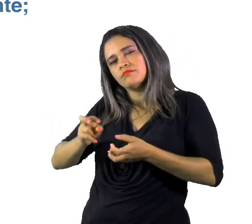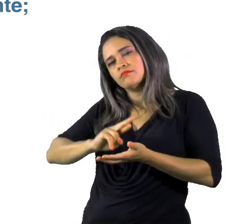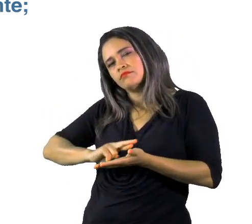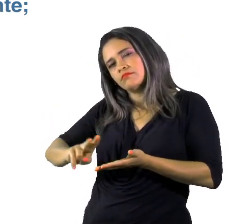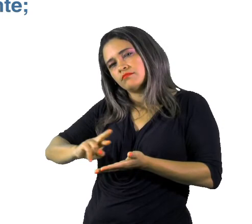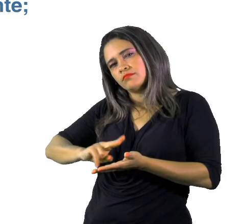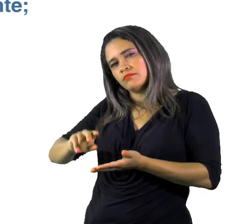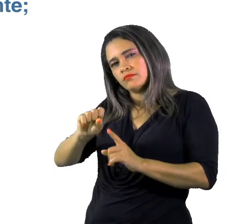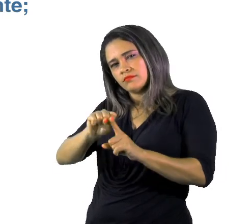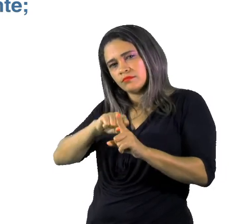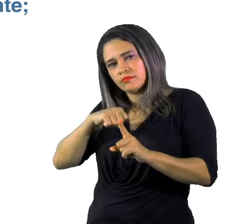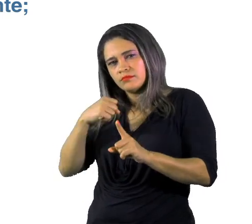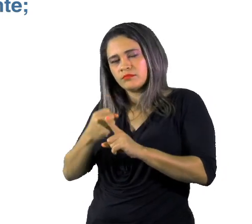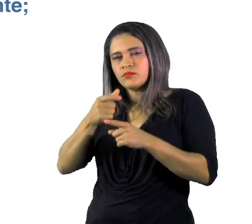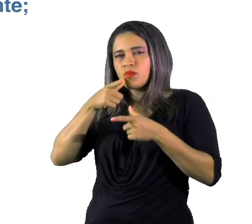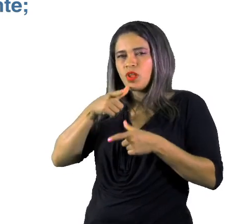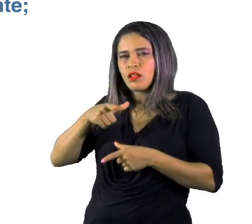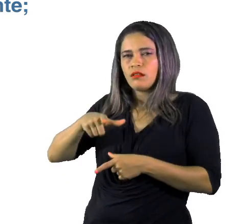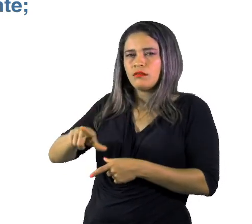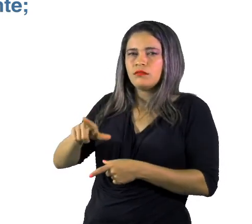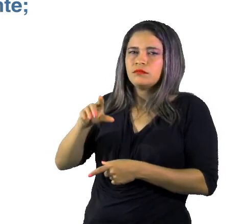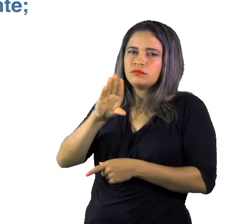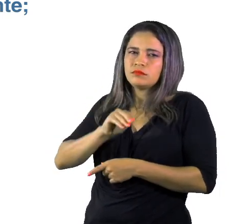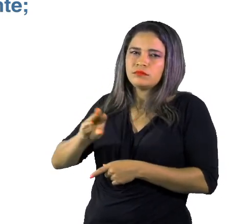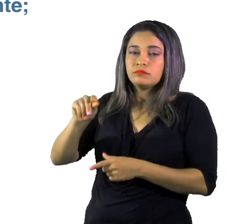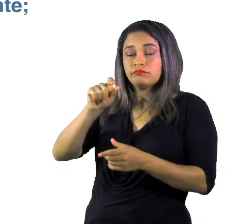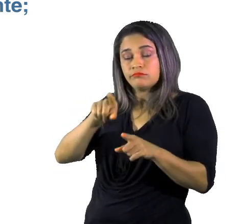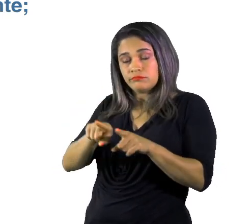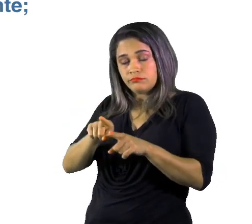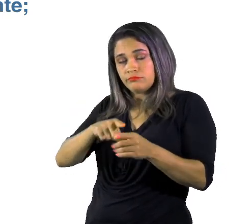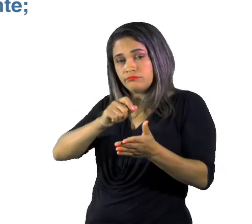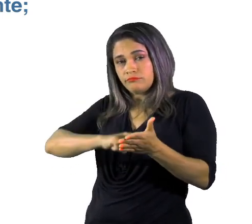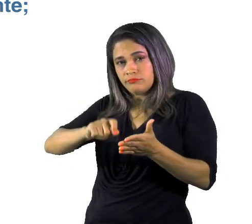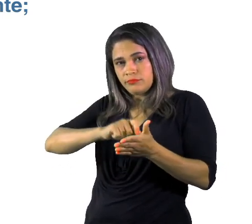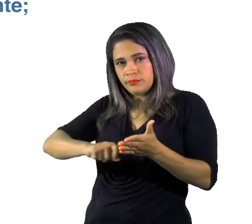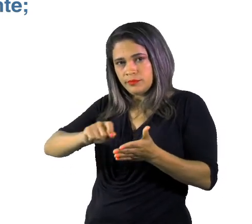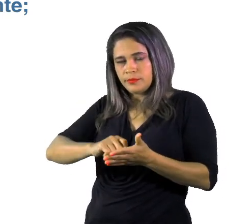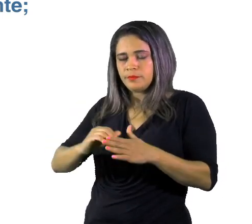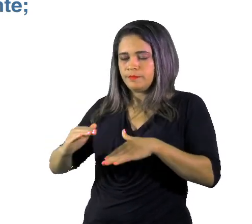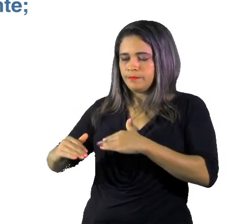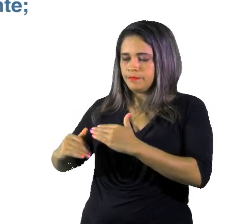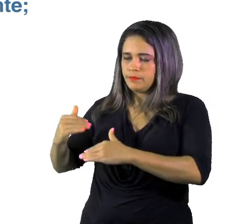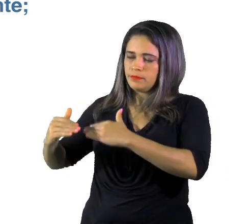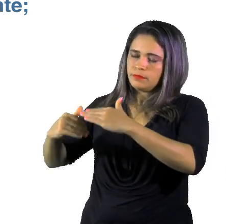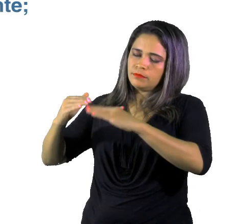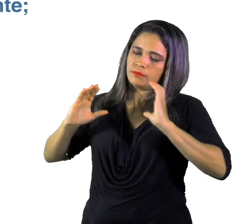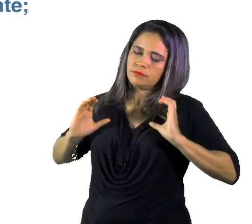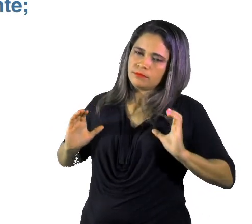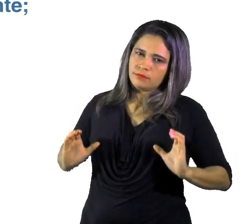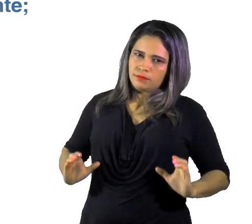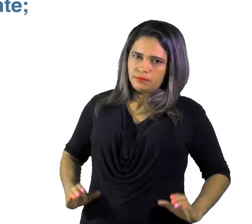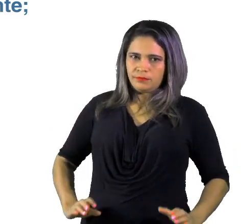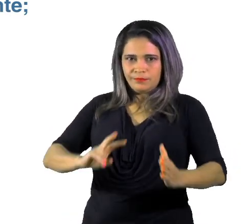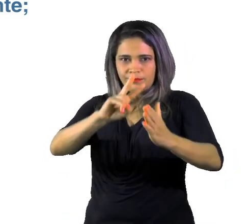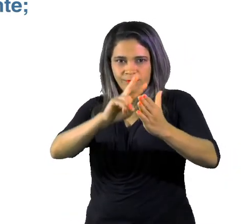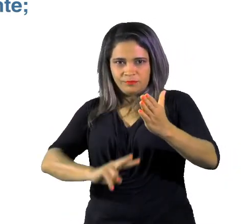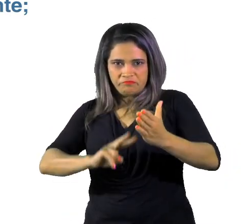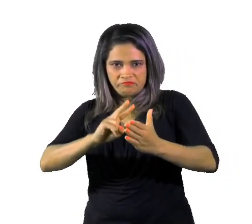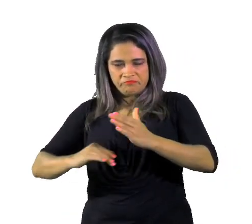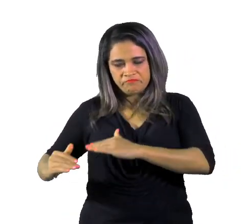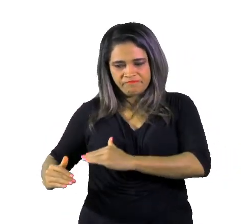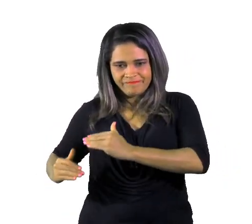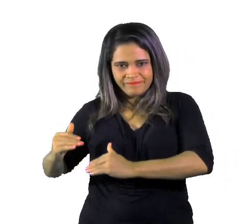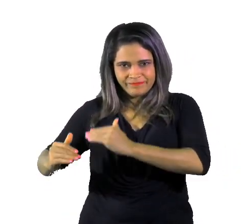usos sociais da língua, a língua falada e a língua escrita, o desenvolvimento de um comportamento leitor